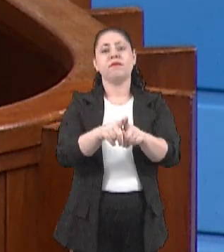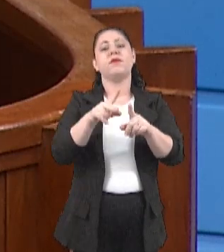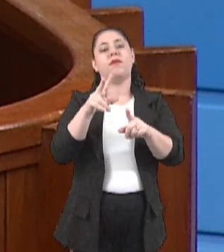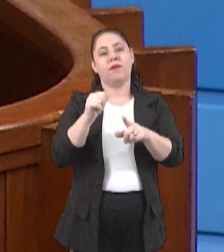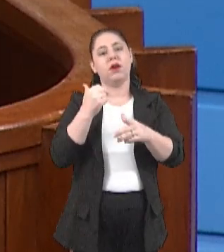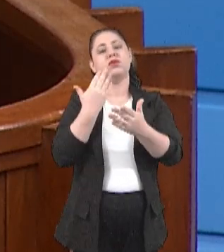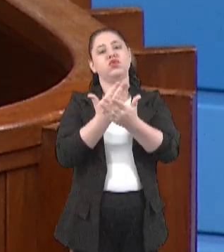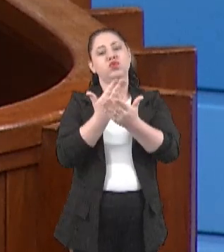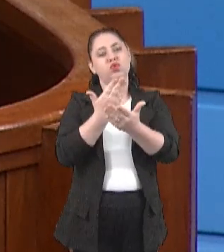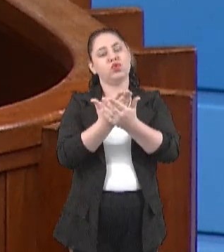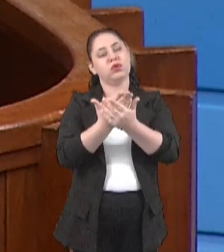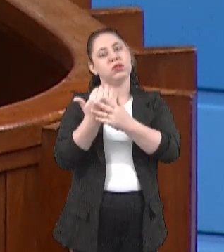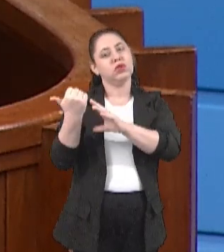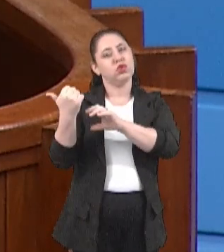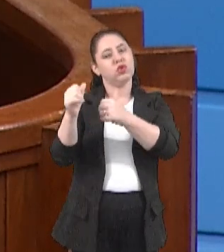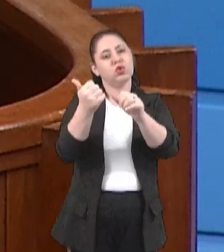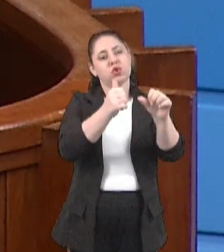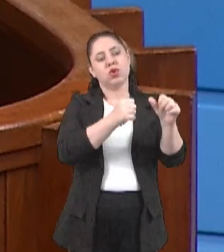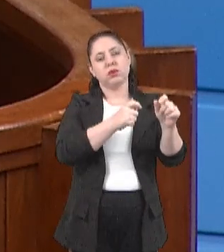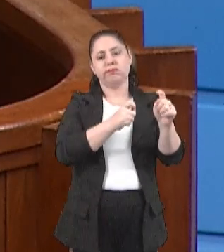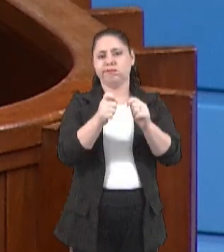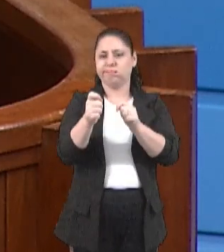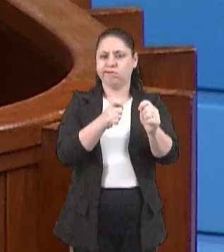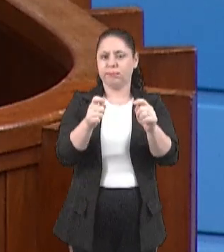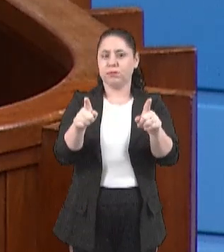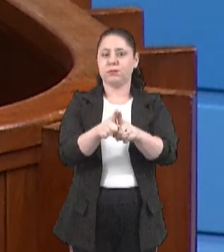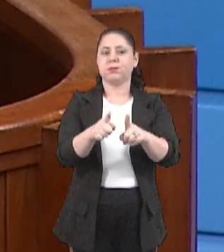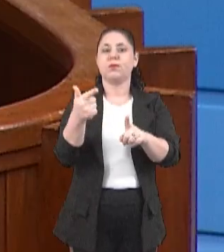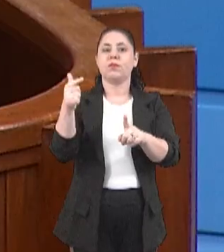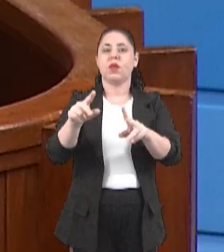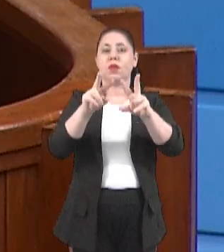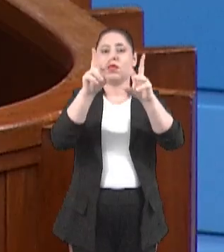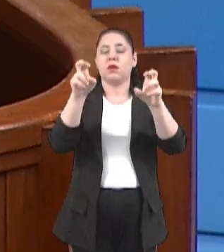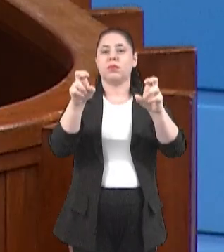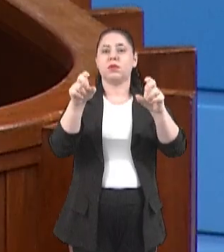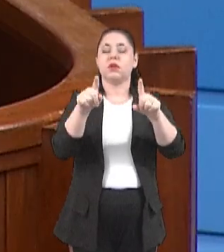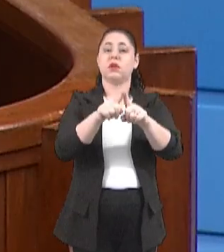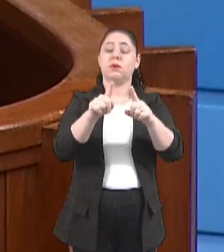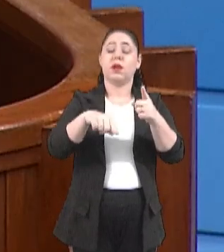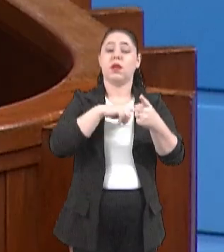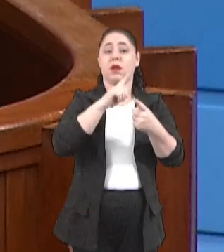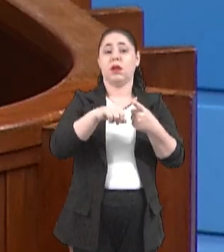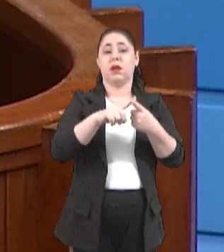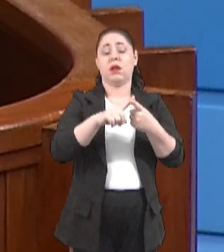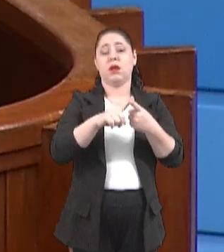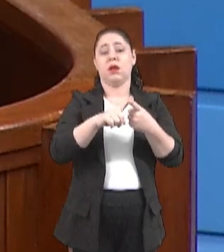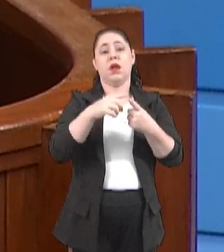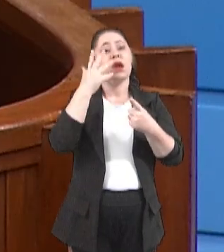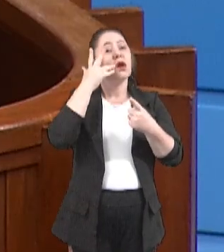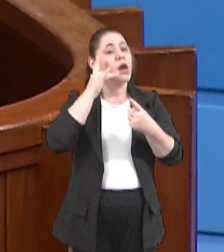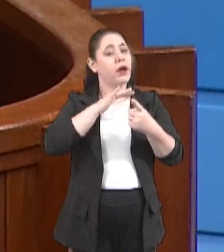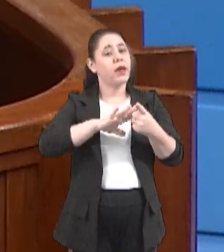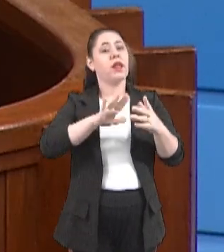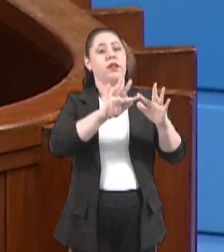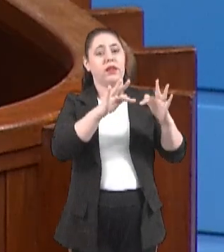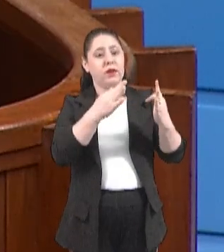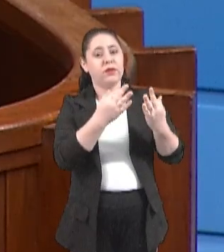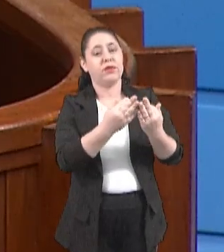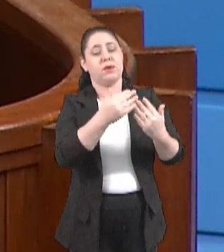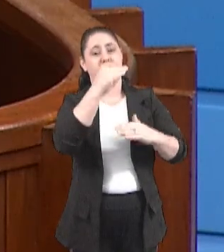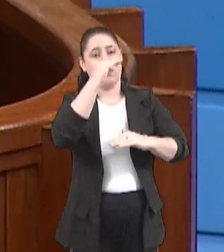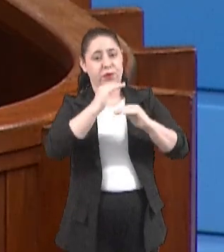aprofundar esse debate, e esse debate traz para a gente inúmeras outras situações. A situação das condições das crianças, das famílias,